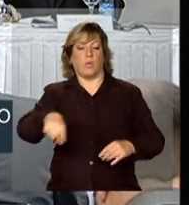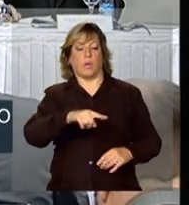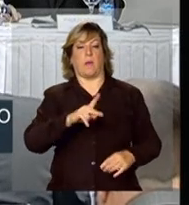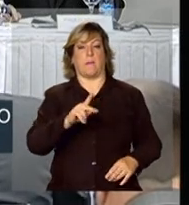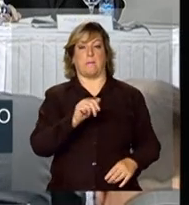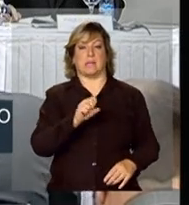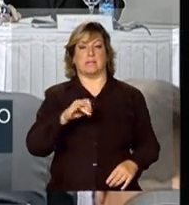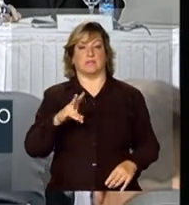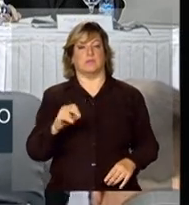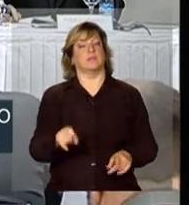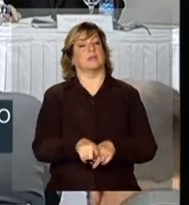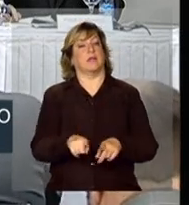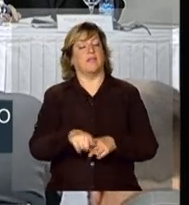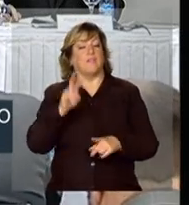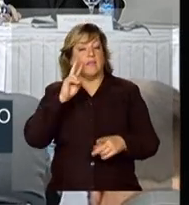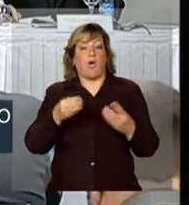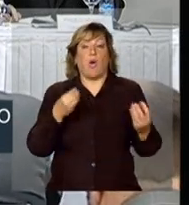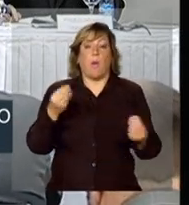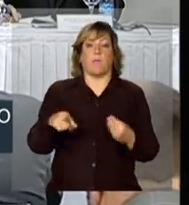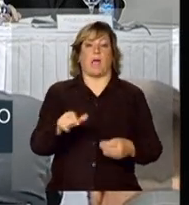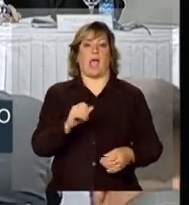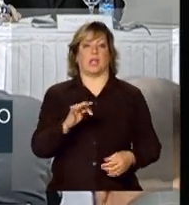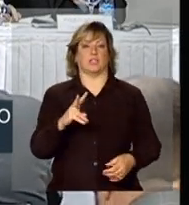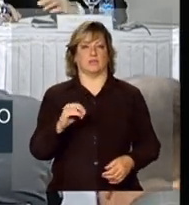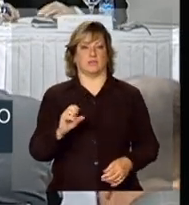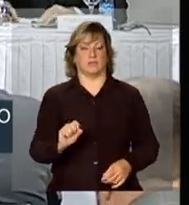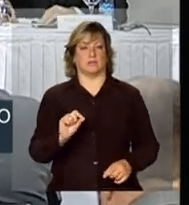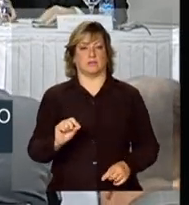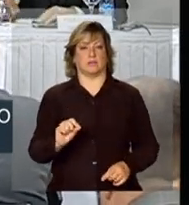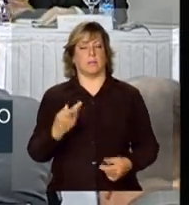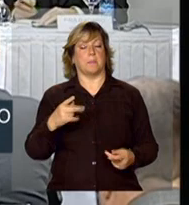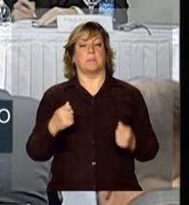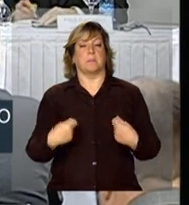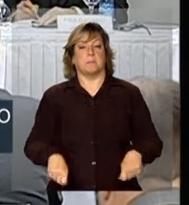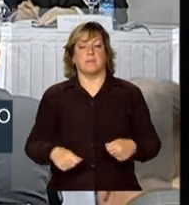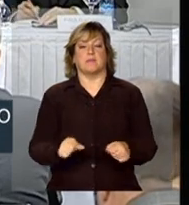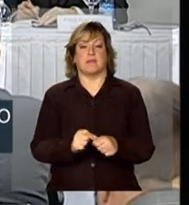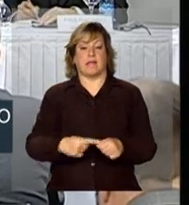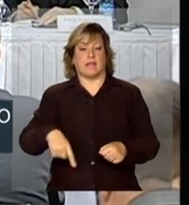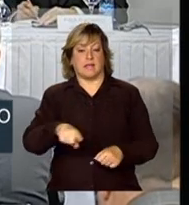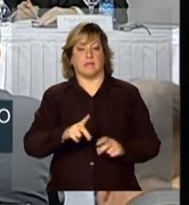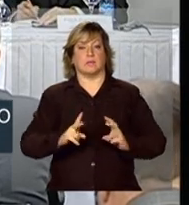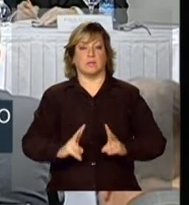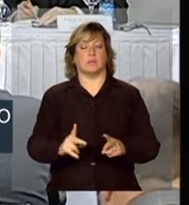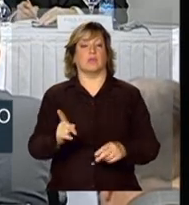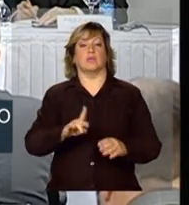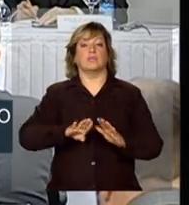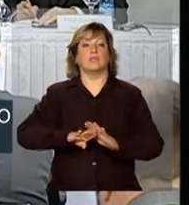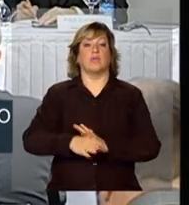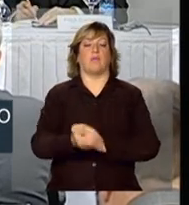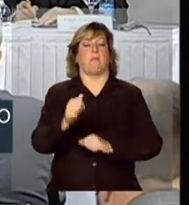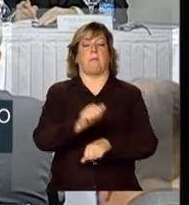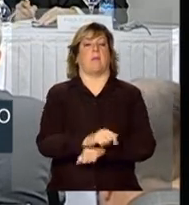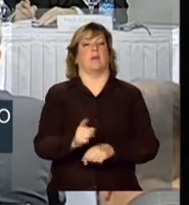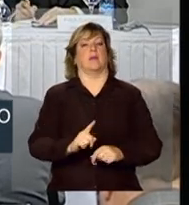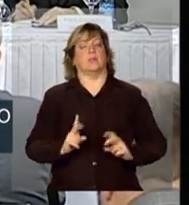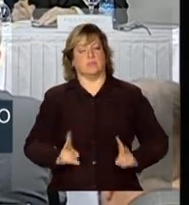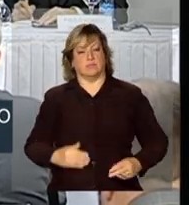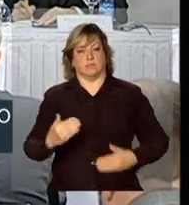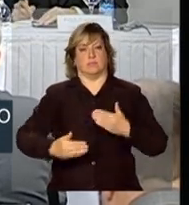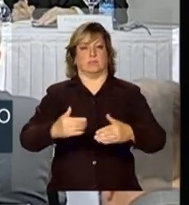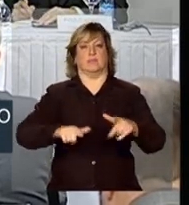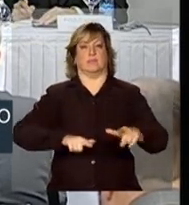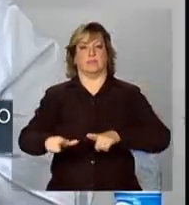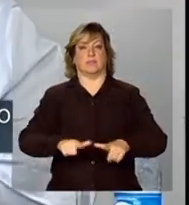olhar para os ativos. Nós temos muito ativo para que esses ativos não se tornem novos passivos. E sobre as